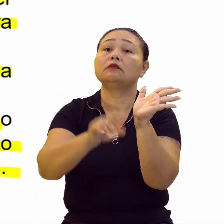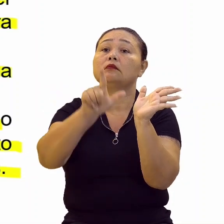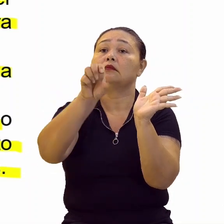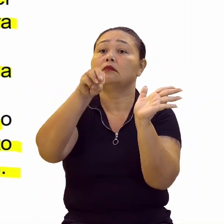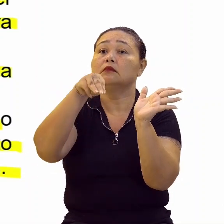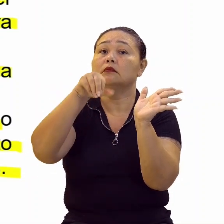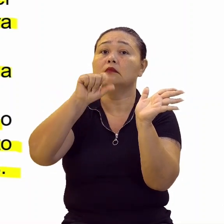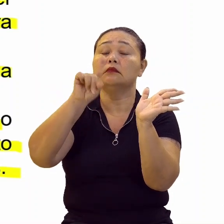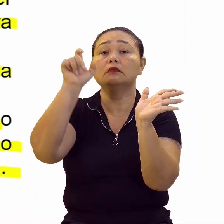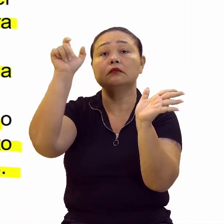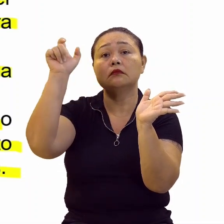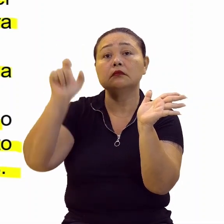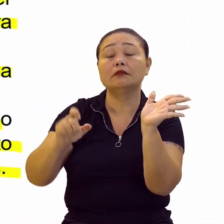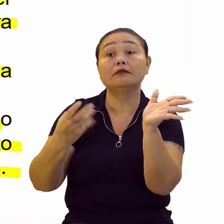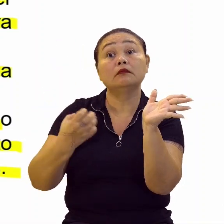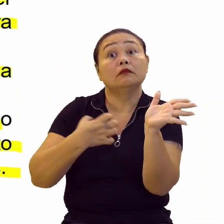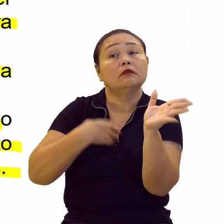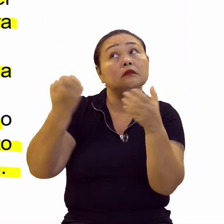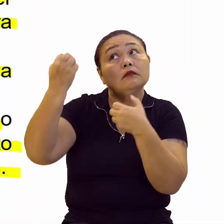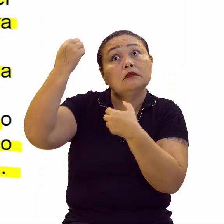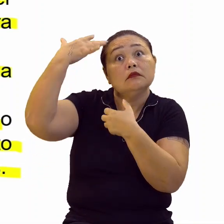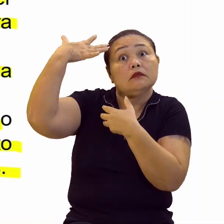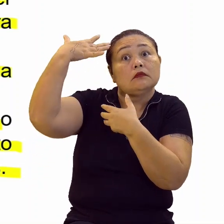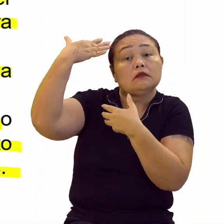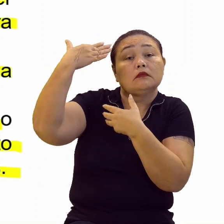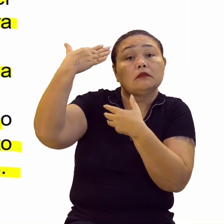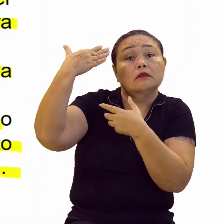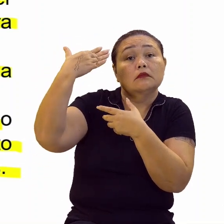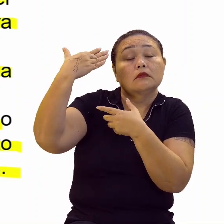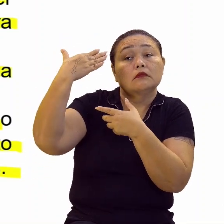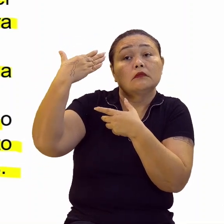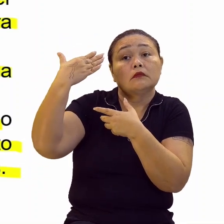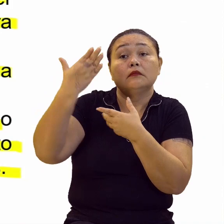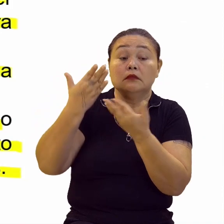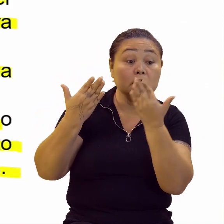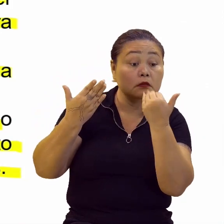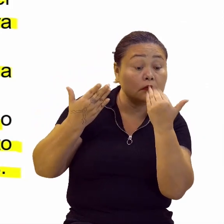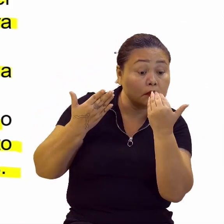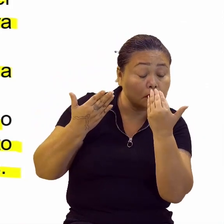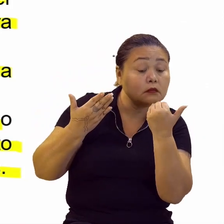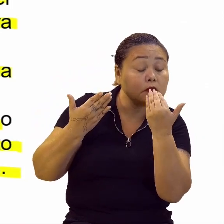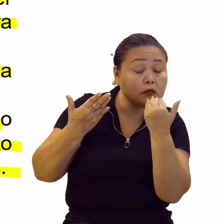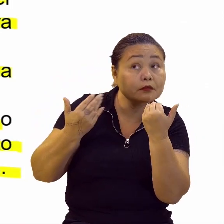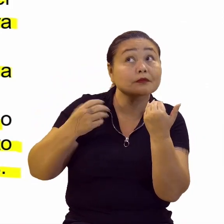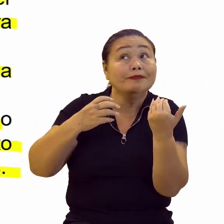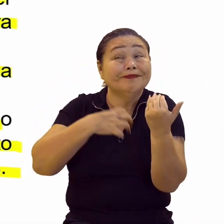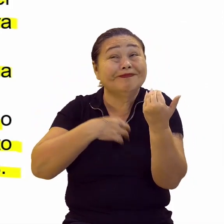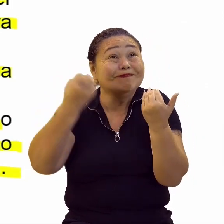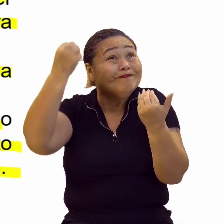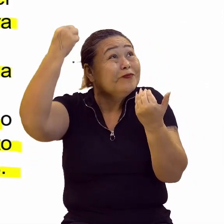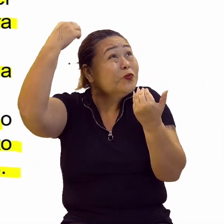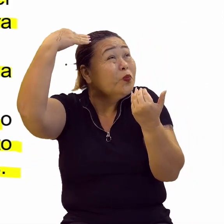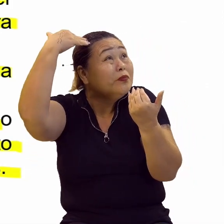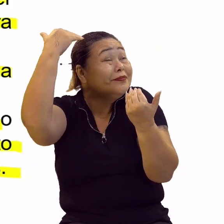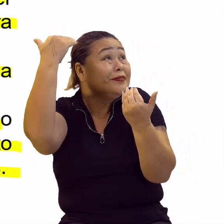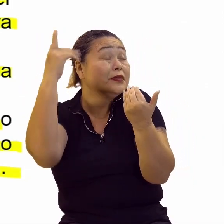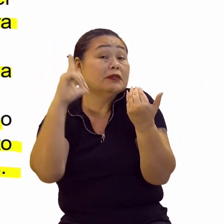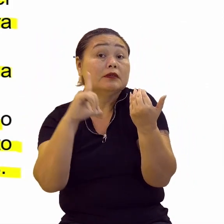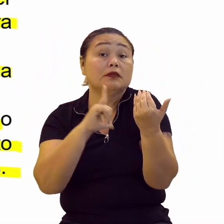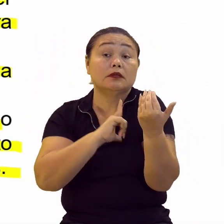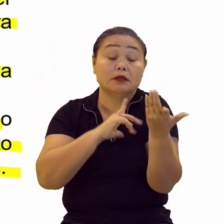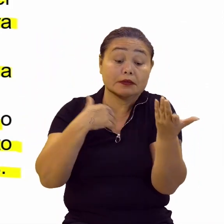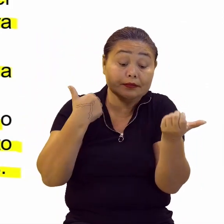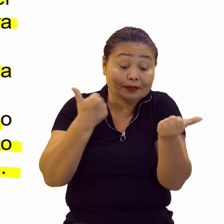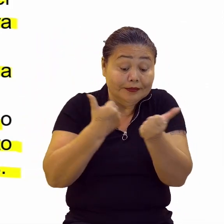o sujeito se sente culpado. Ele ingeriu o alimento, ele se sente culpado e ele tenta de